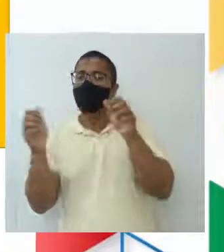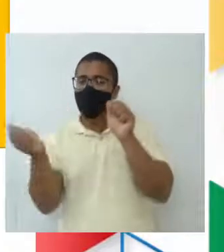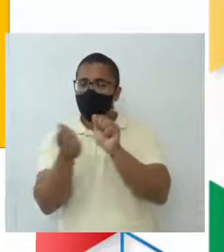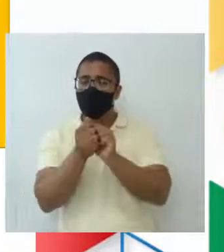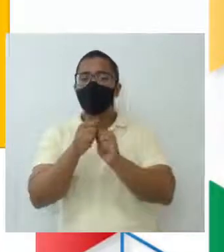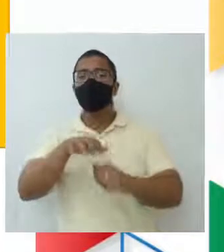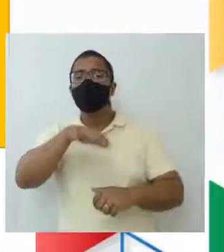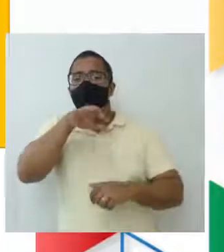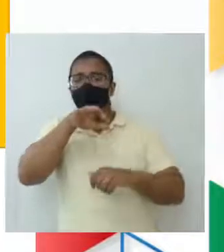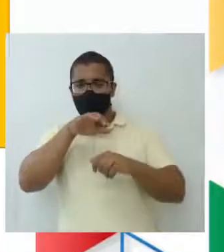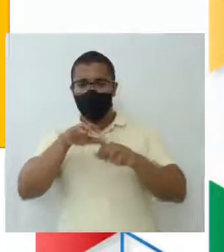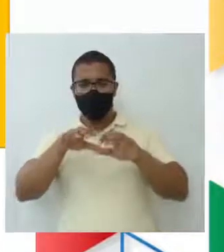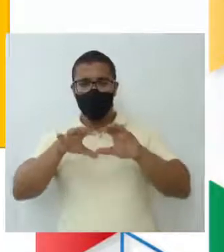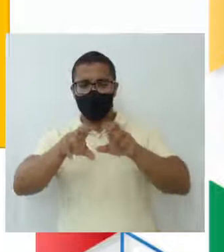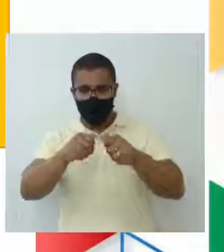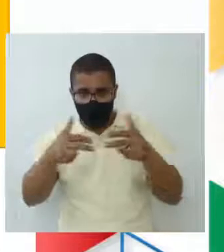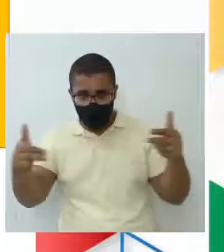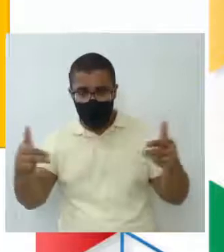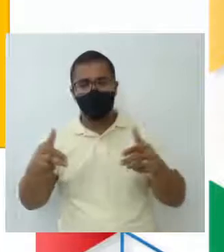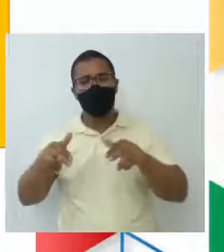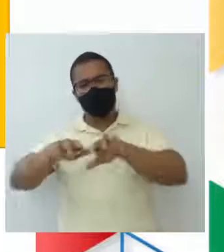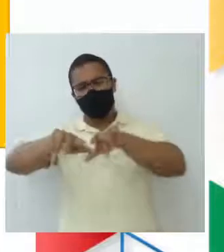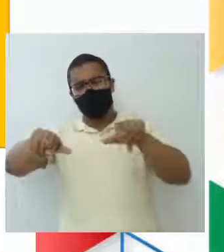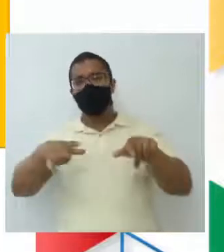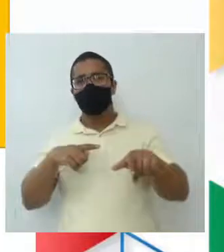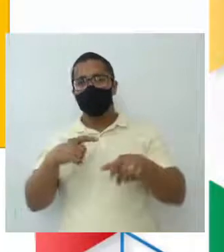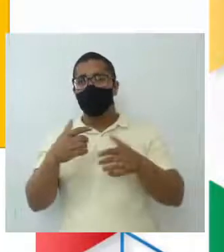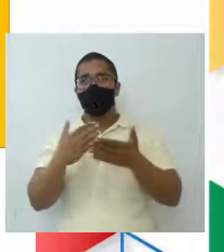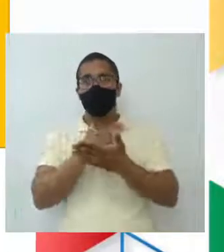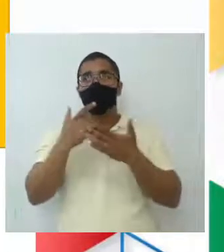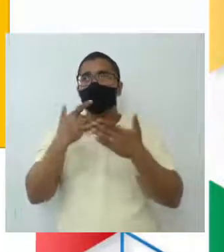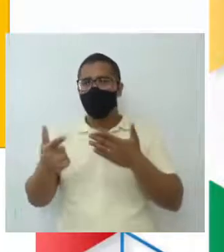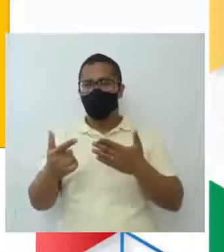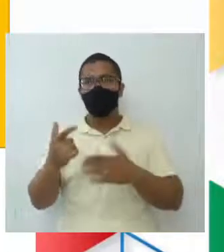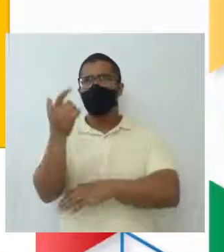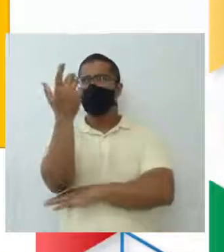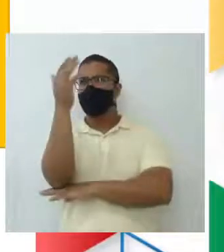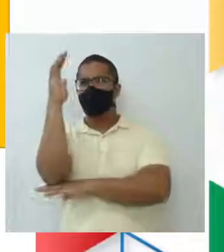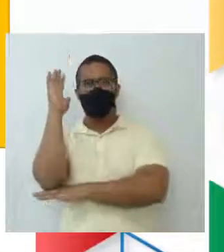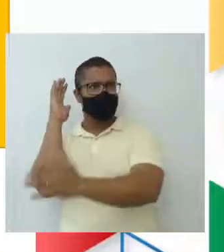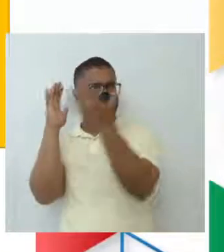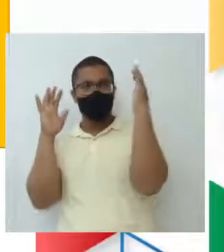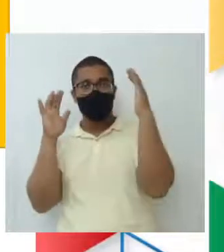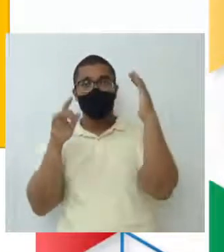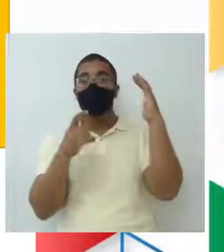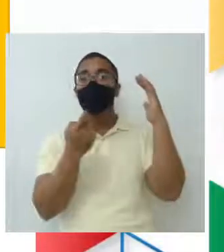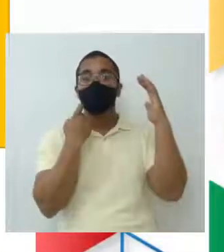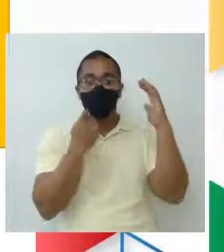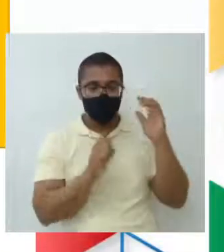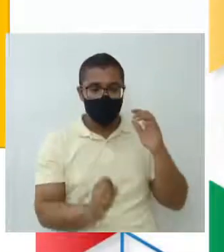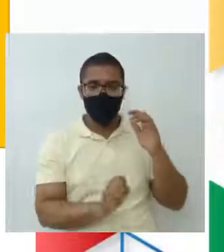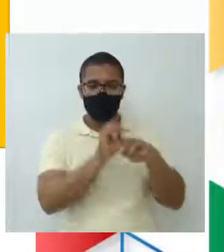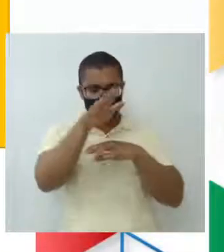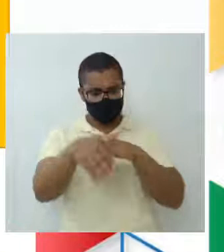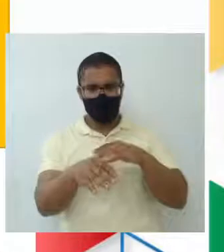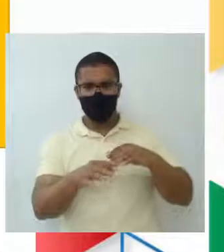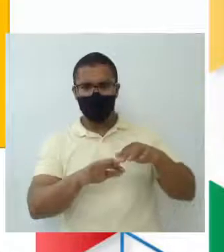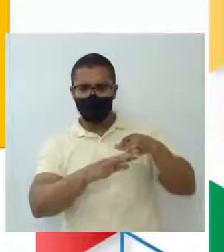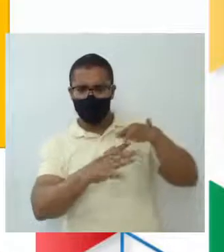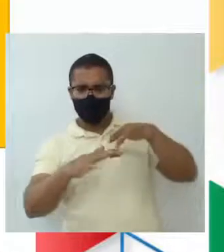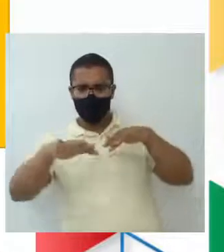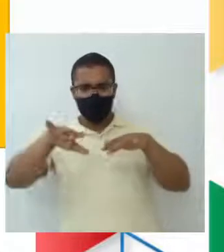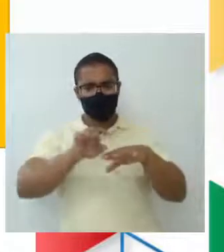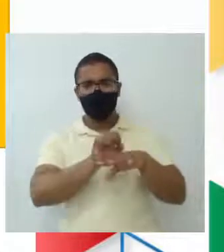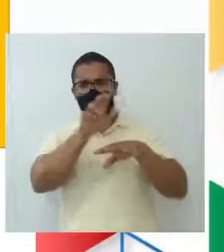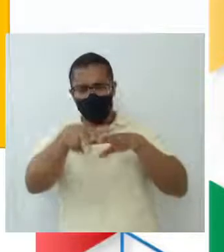animais. Conta-se que na floresta, em sua presença, os peixes saltavam da água e os pássaros pousavam em seus